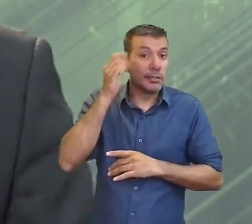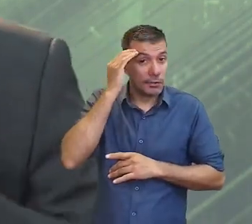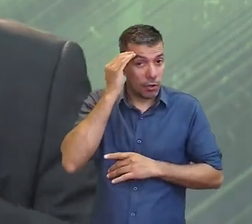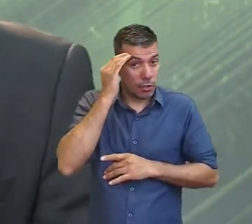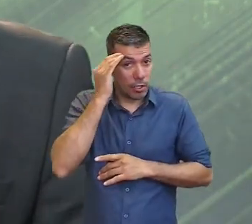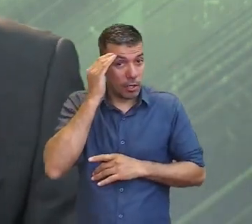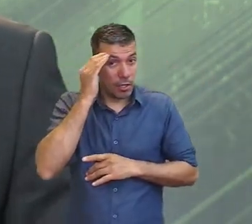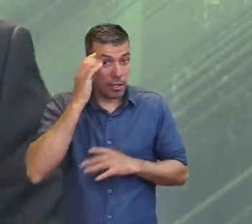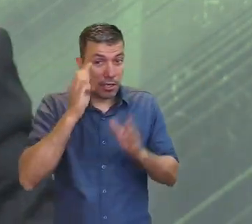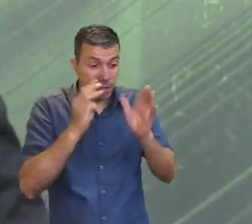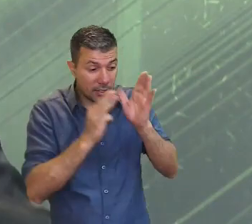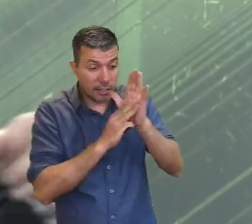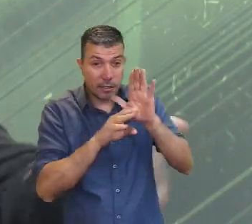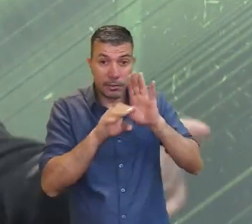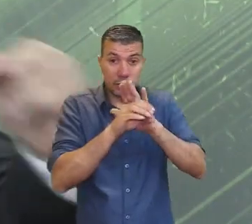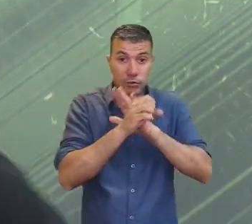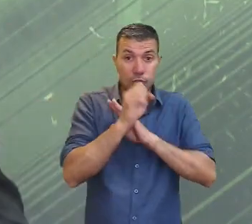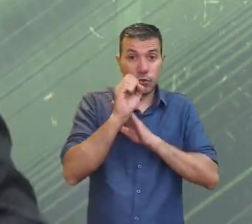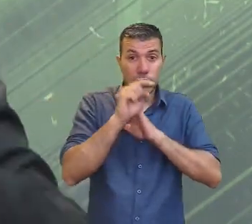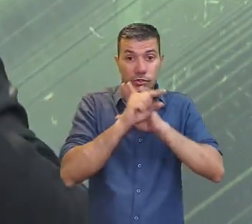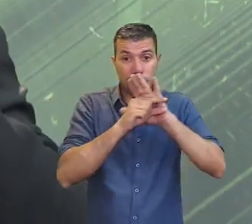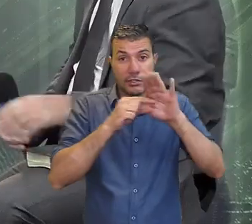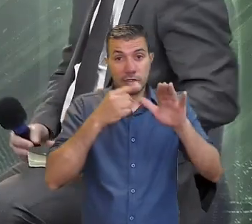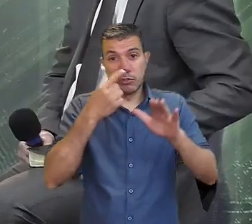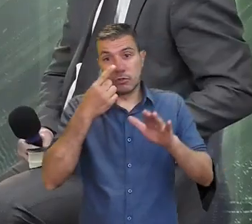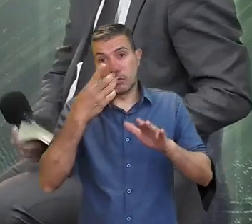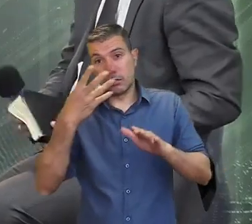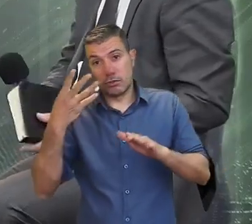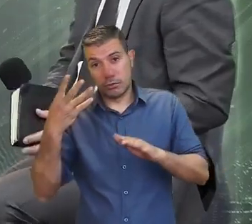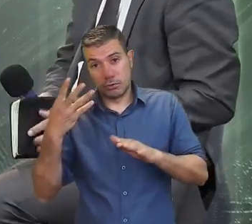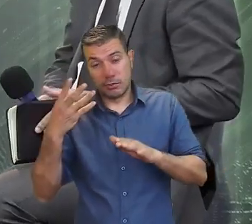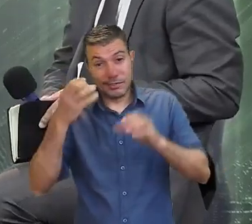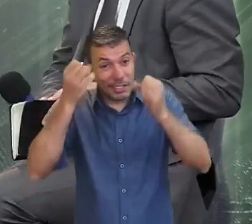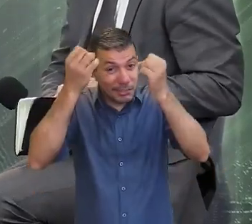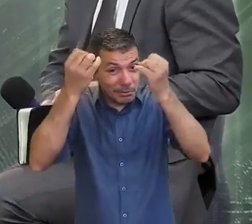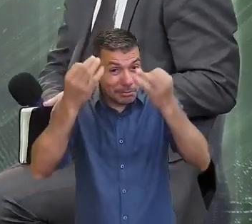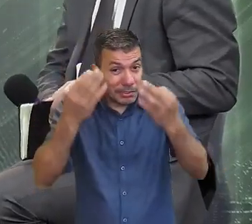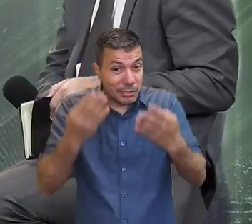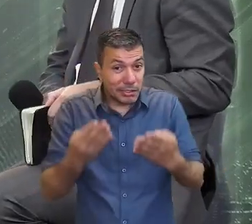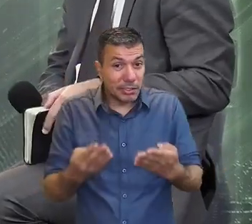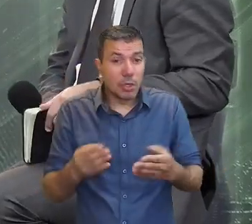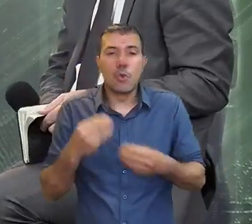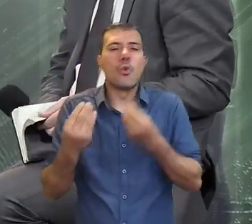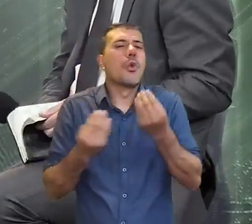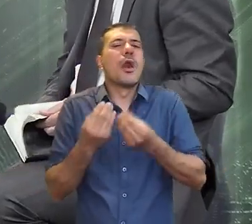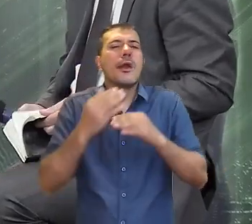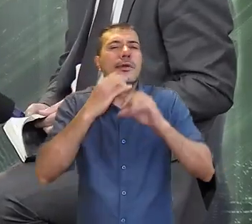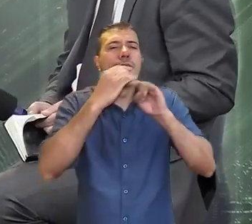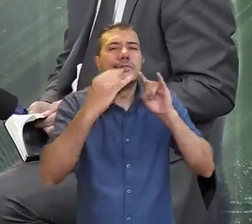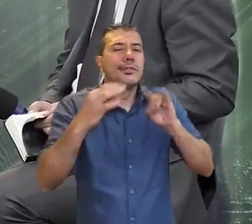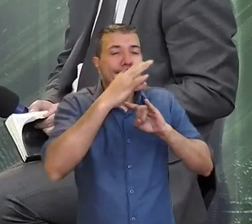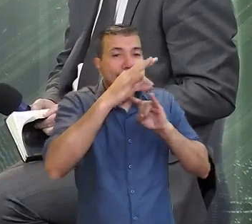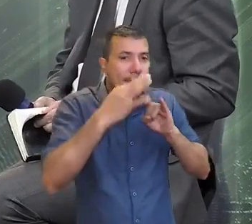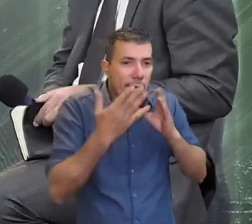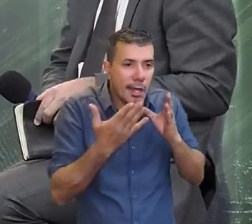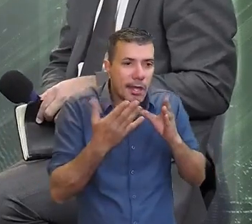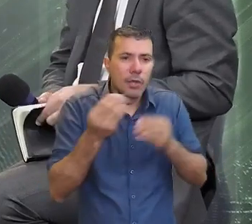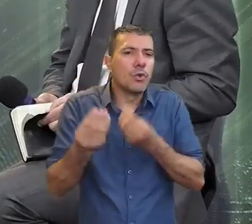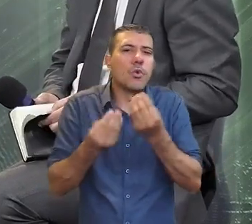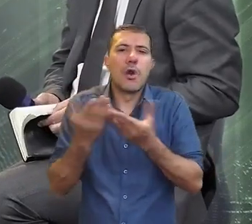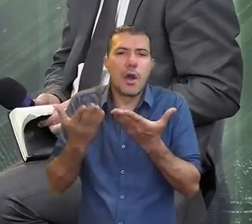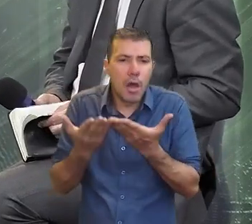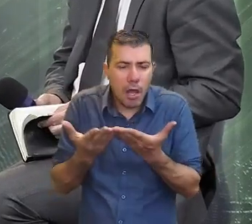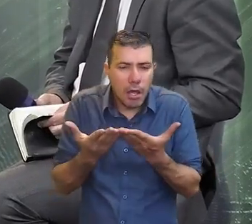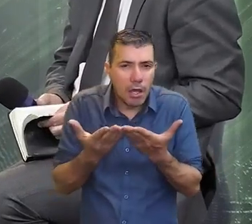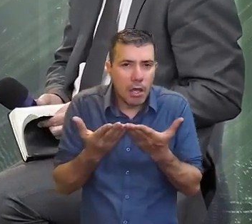isso. Daniel 8,14, eu vou pedir para o pastor Casimiro ler para mim, ele está falando de qual santuário? De qual santuário Daniel